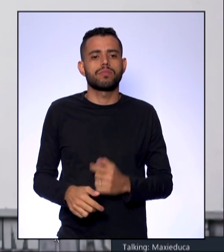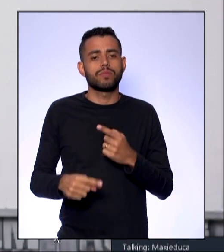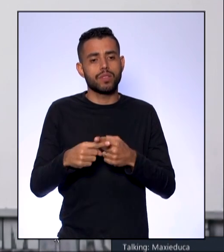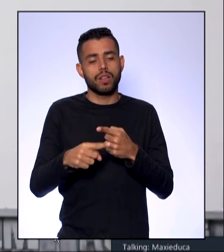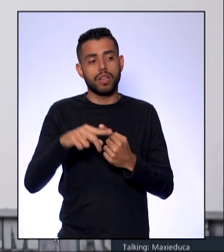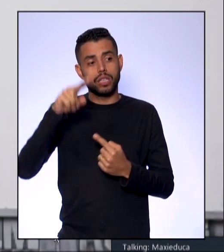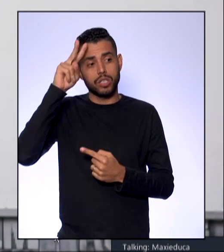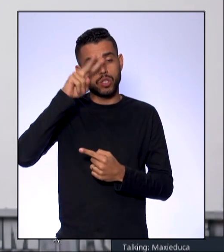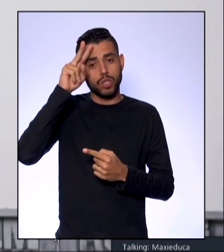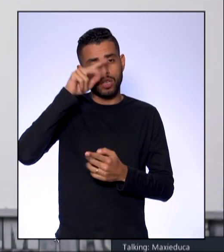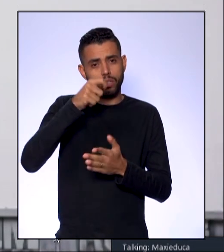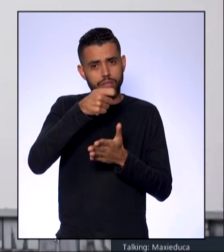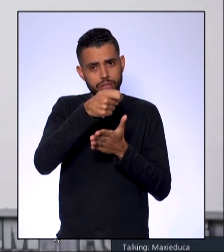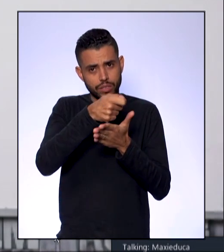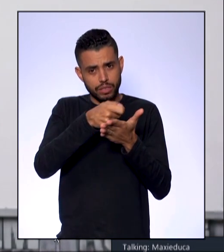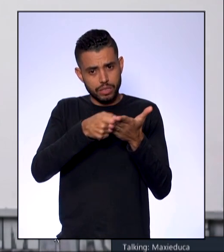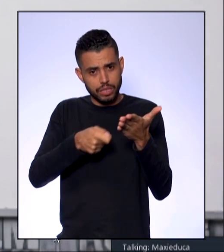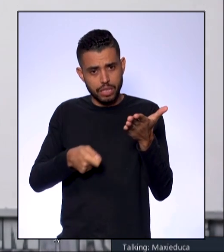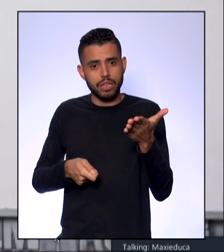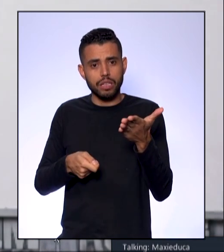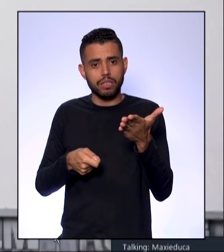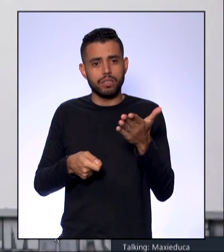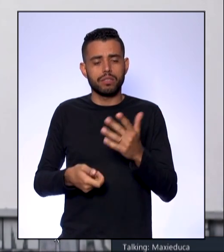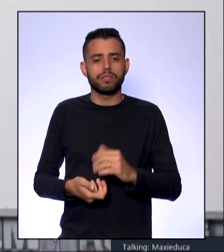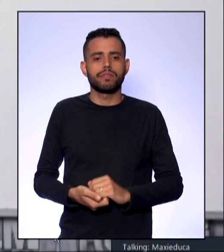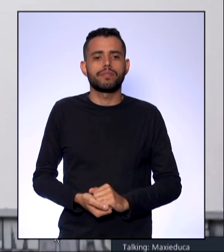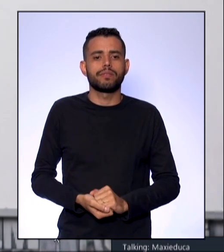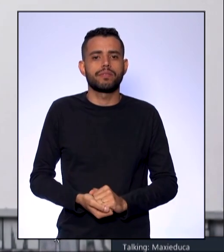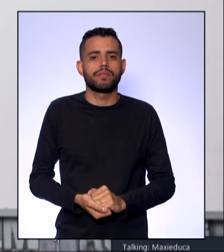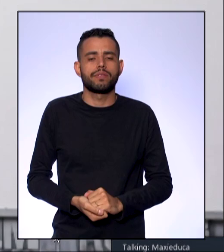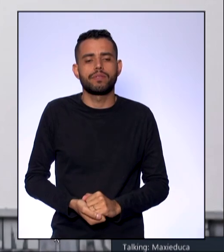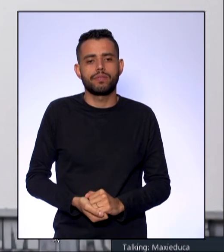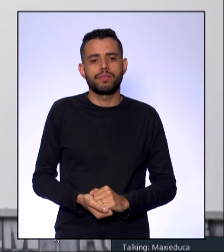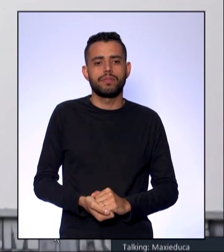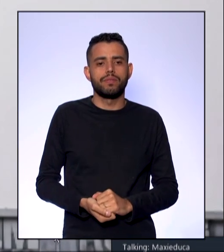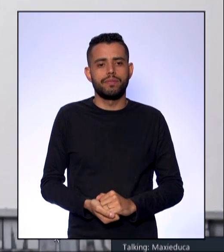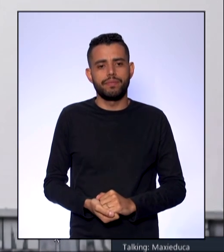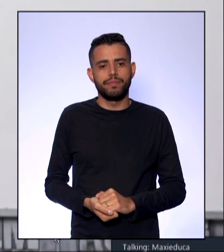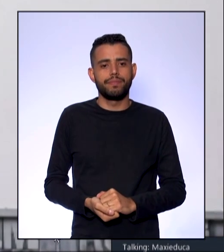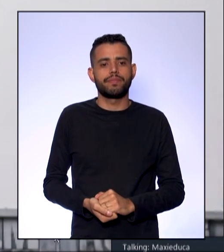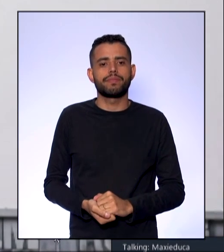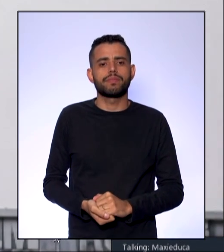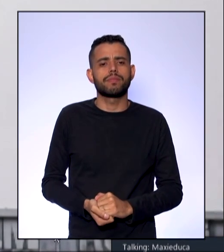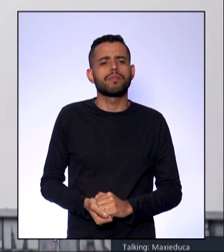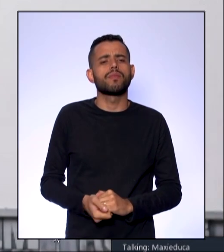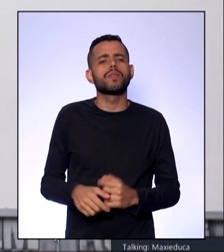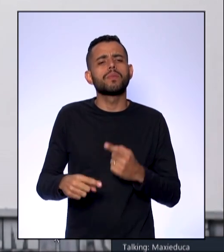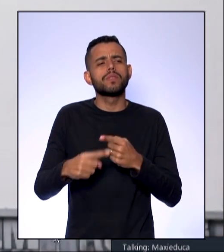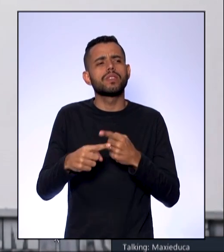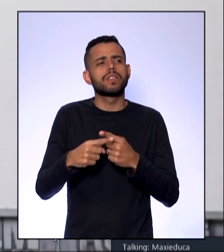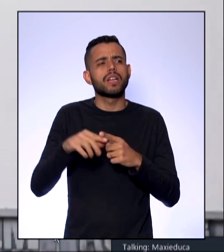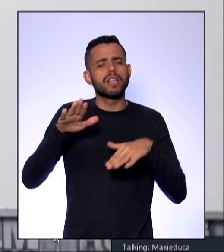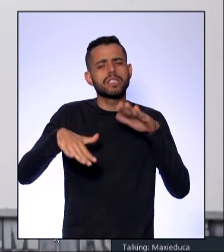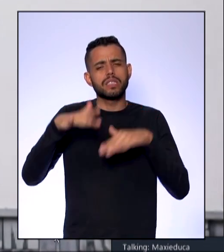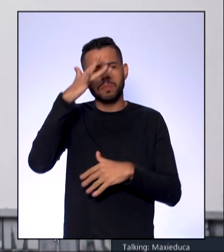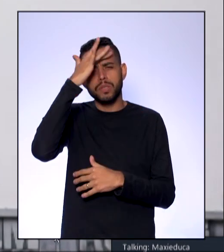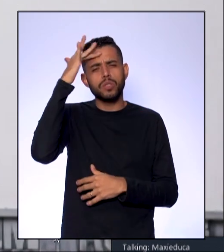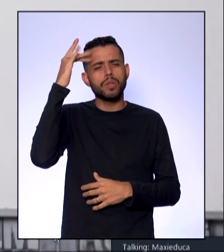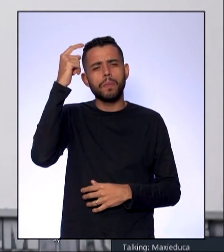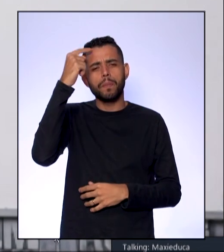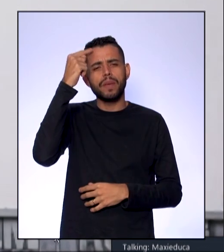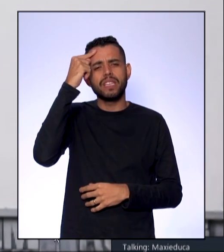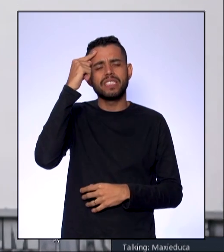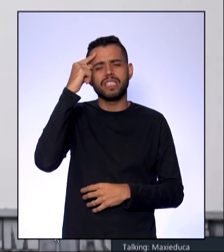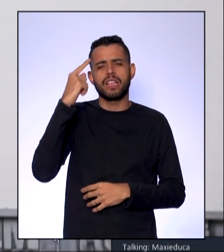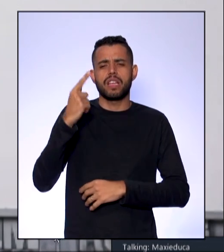escrita. Olha aqui, muita gente atribui uma versão